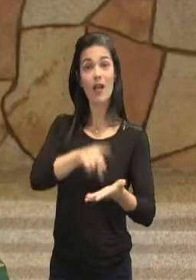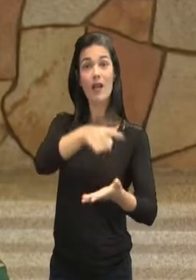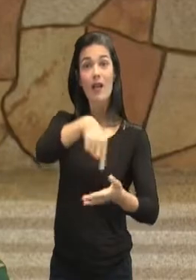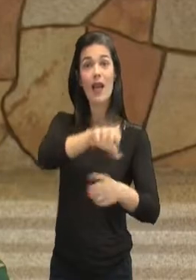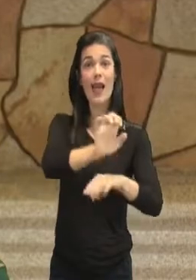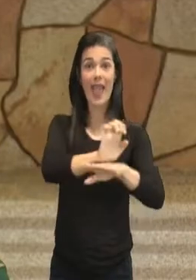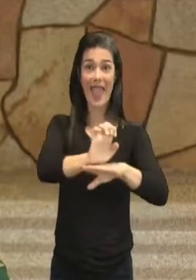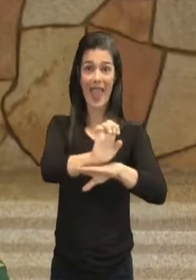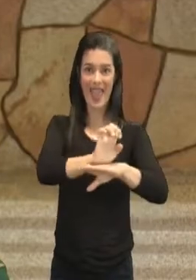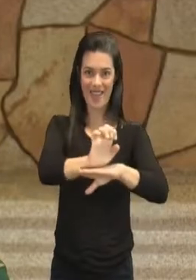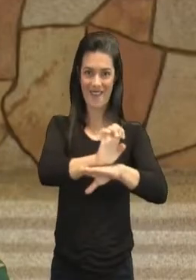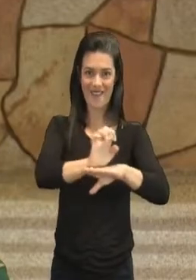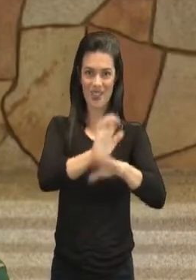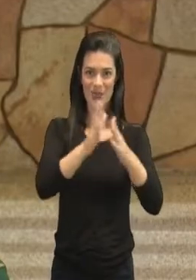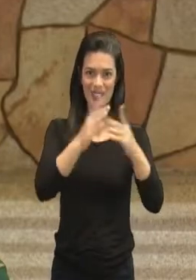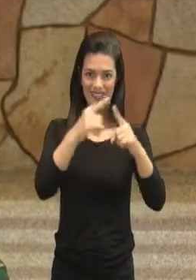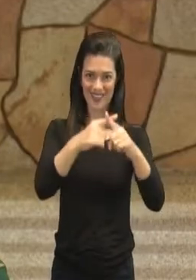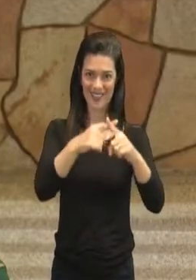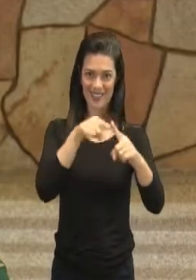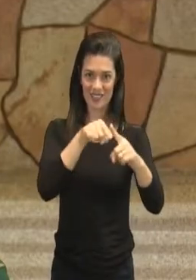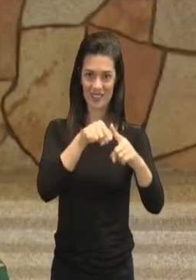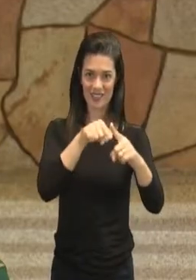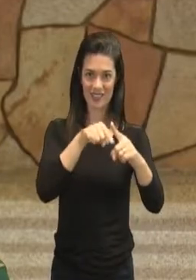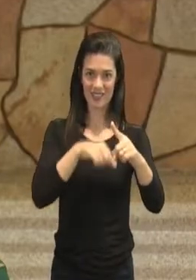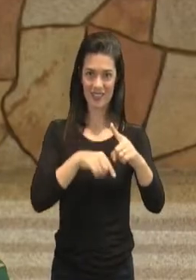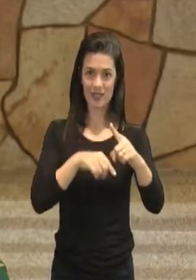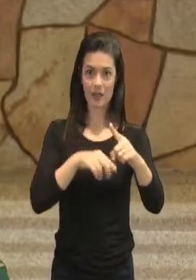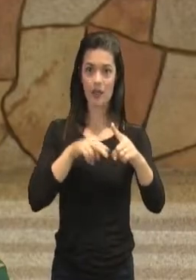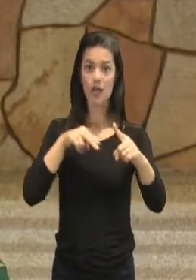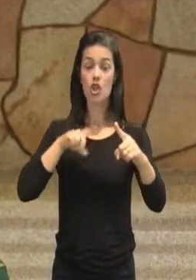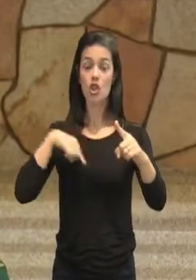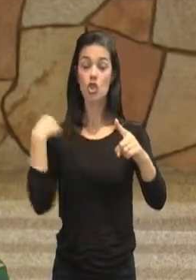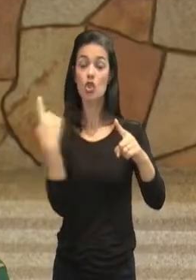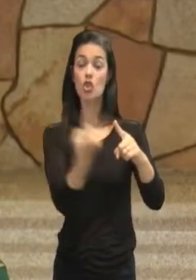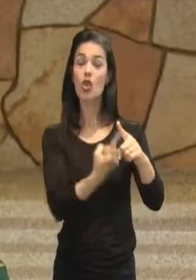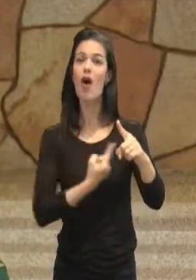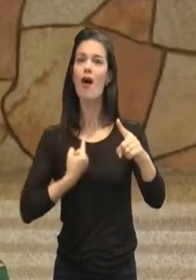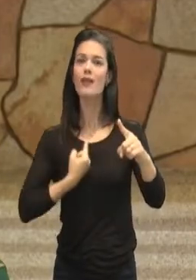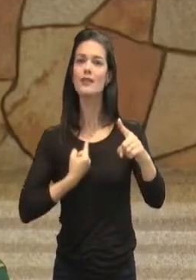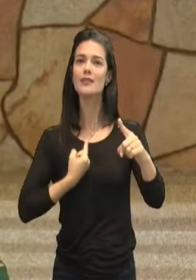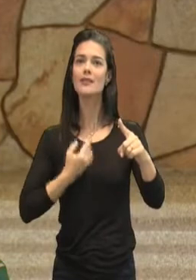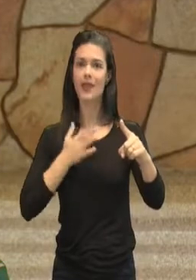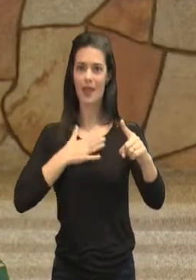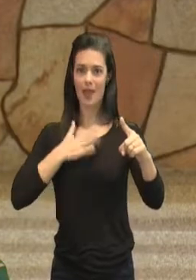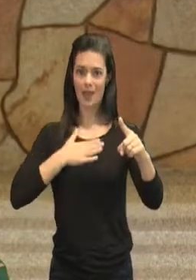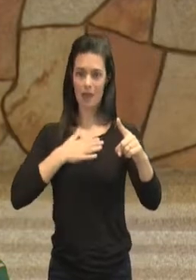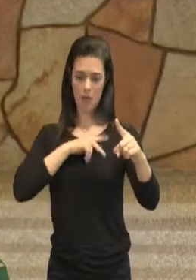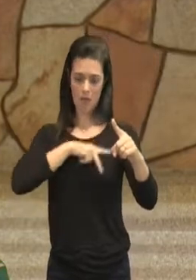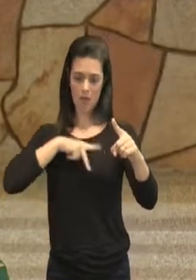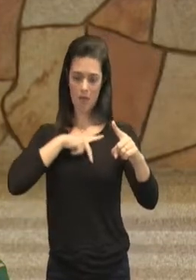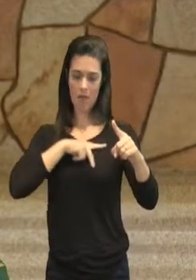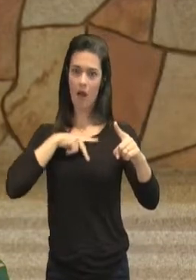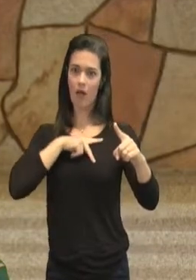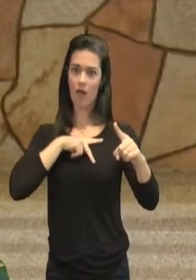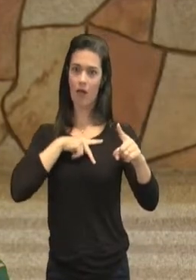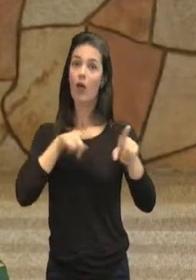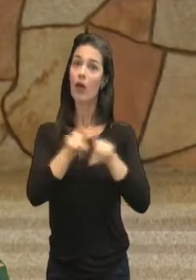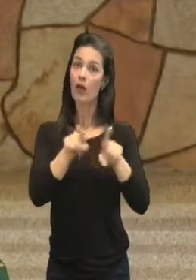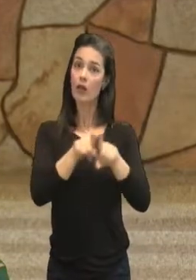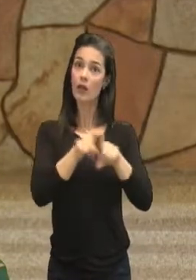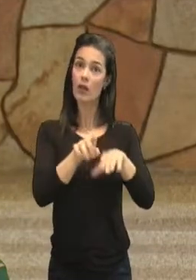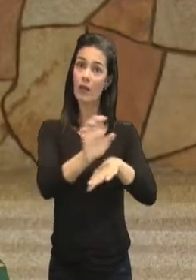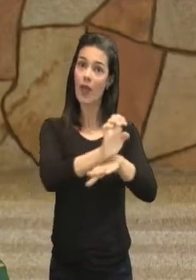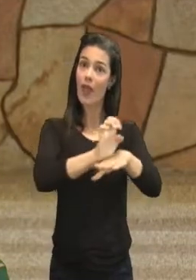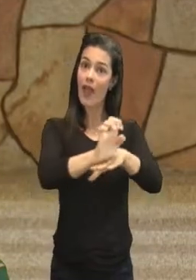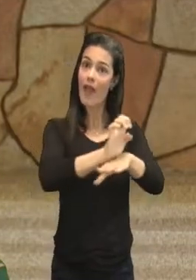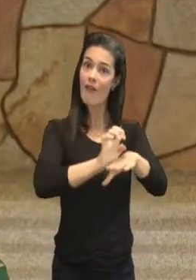nós que Paulo utiliza aqui se refere a ele próprio e àqueles com quem ele estava conversando por